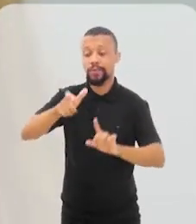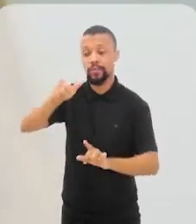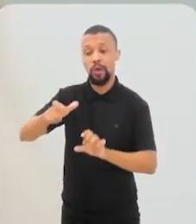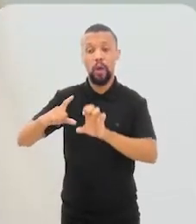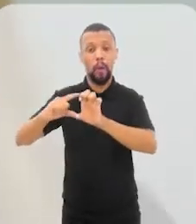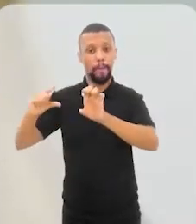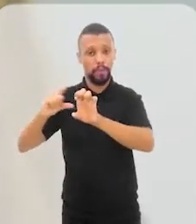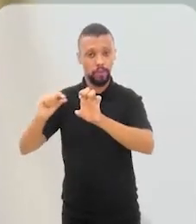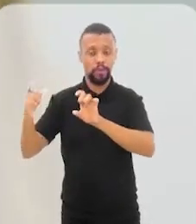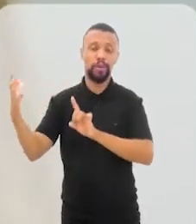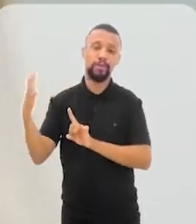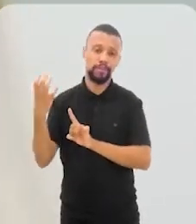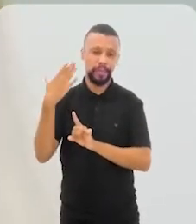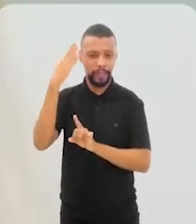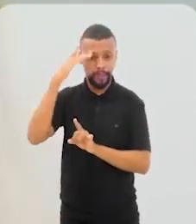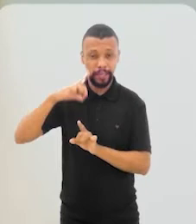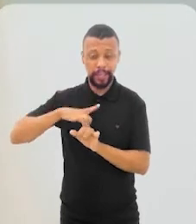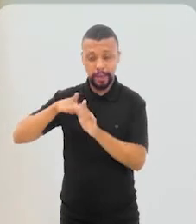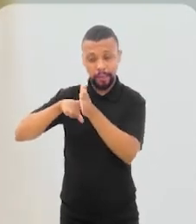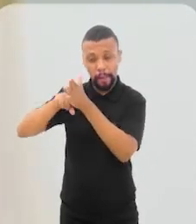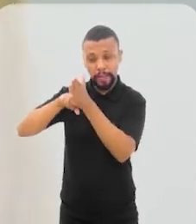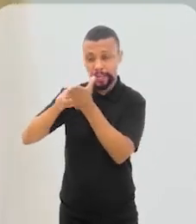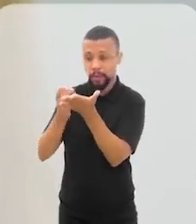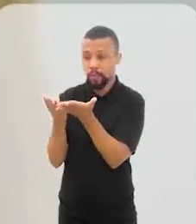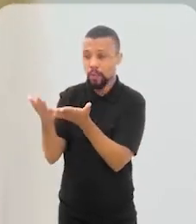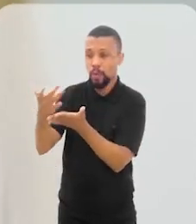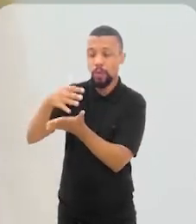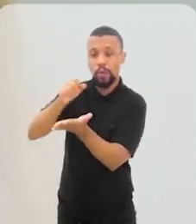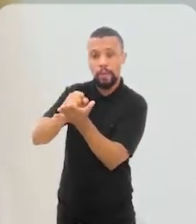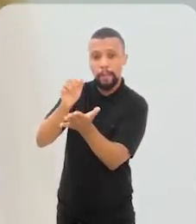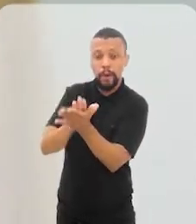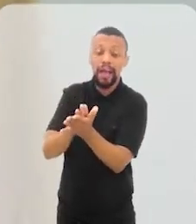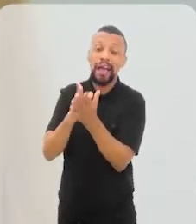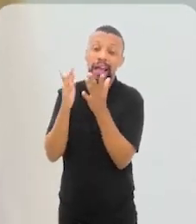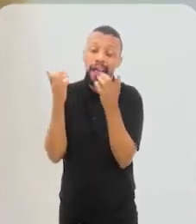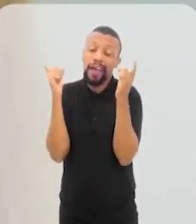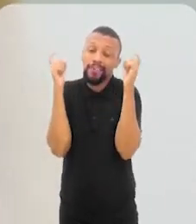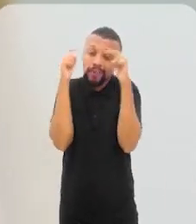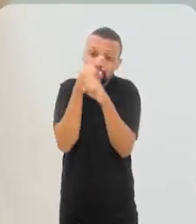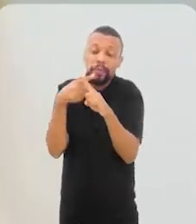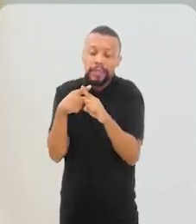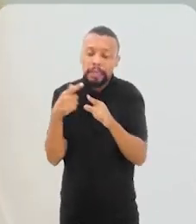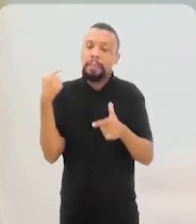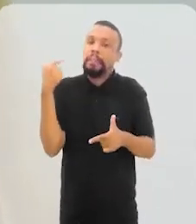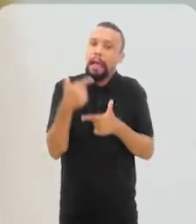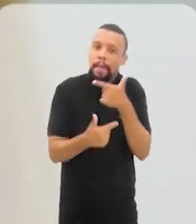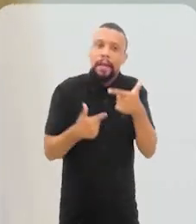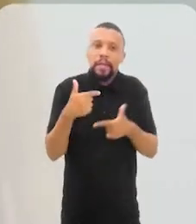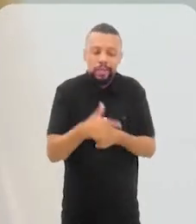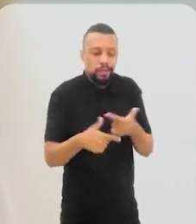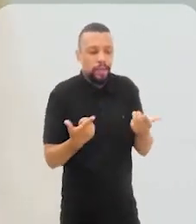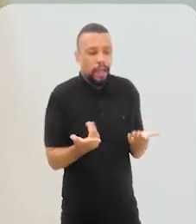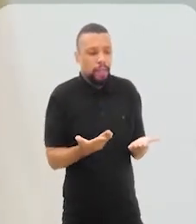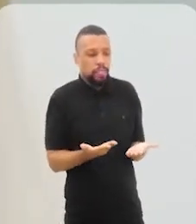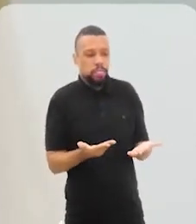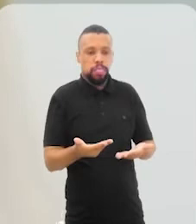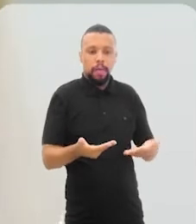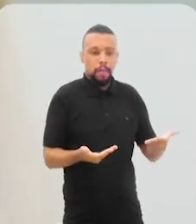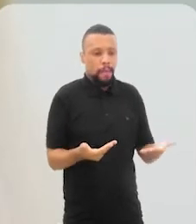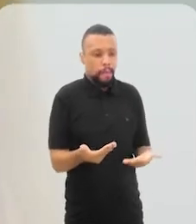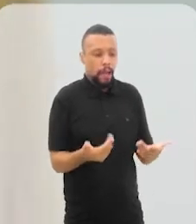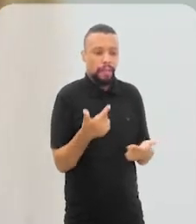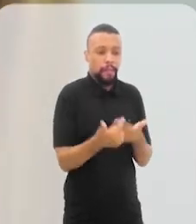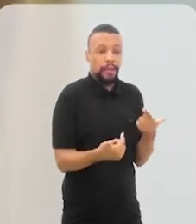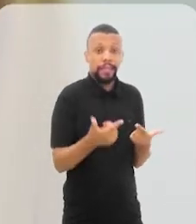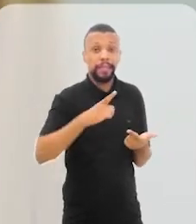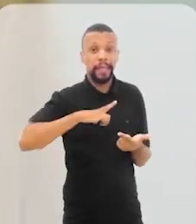social saber que existe um mapeamento é muito difícil, porque ele está lá no dia a dia, na barriga, no balcão dele. E aí, quando a gente tem um acelerador, uma universidade